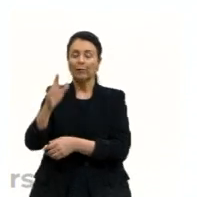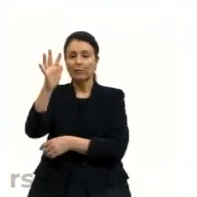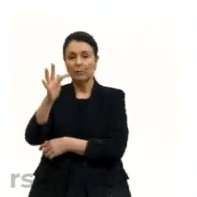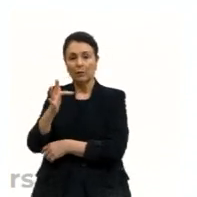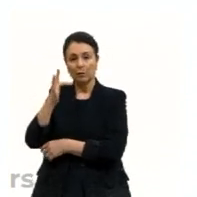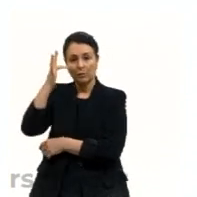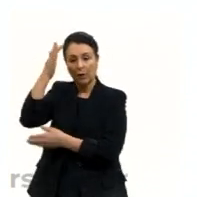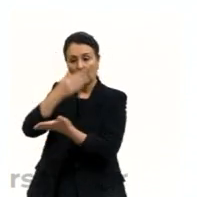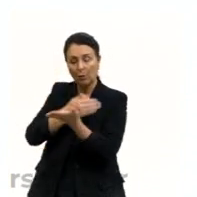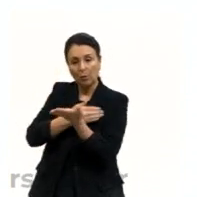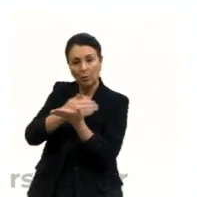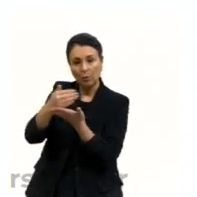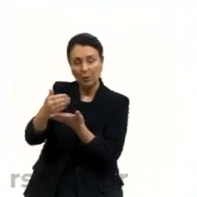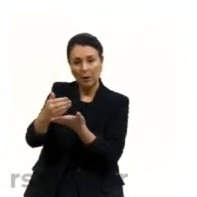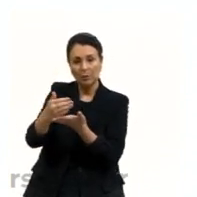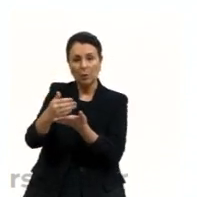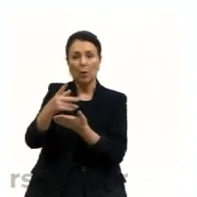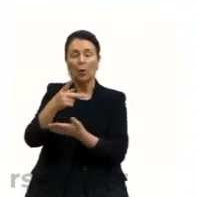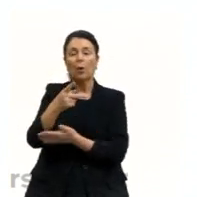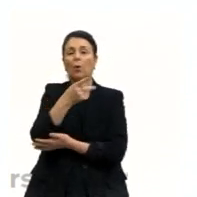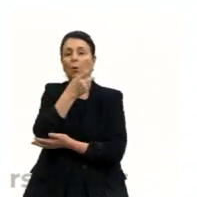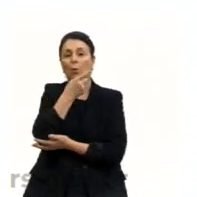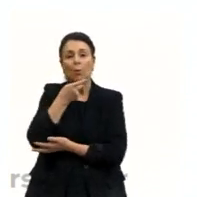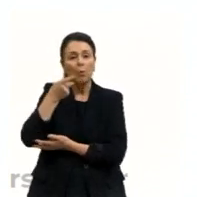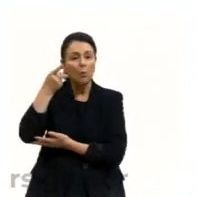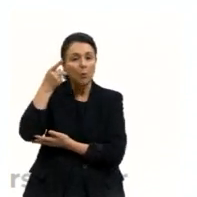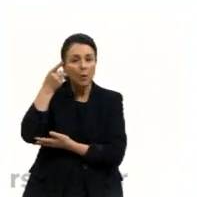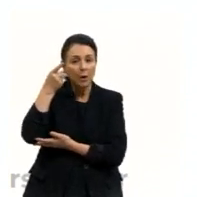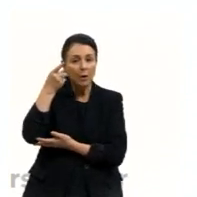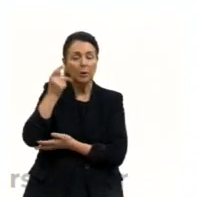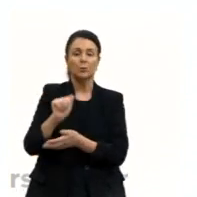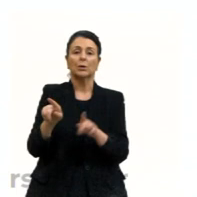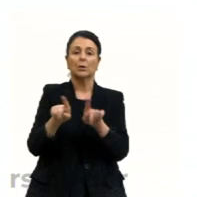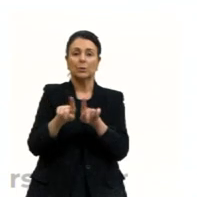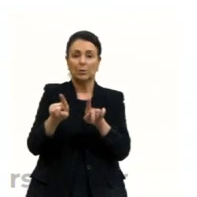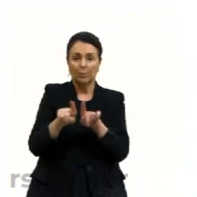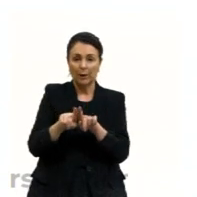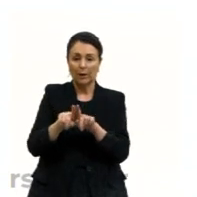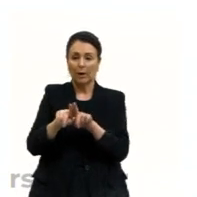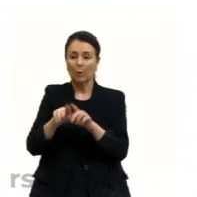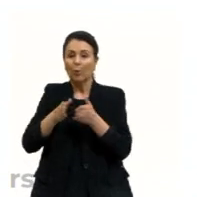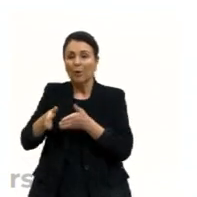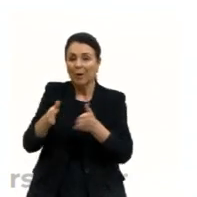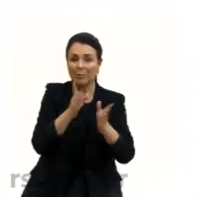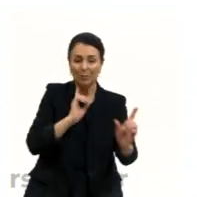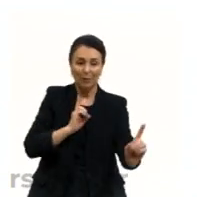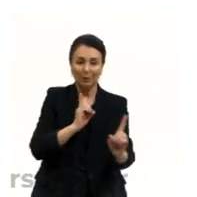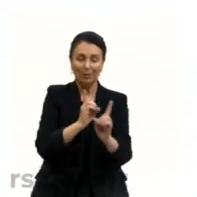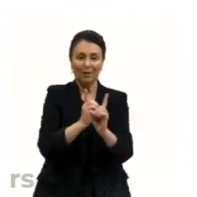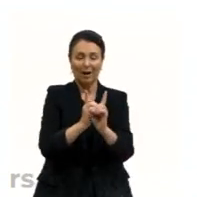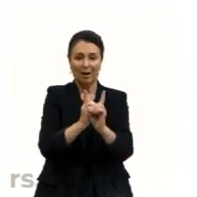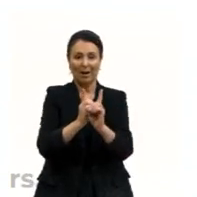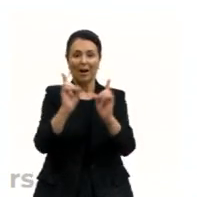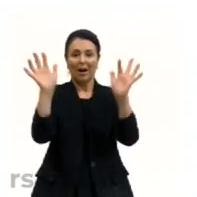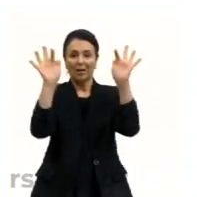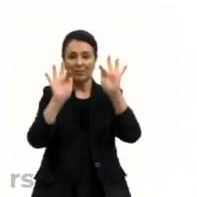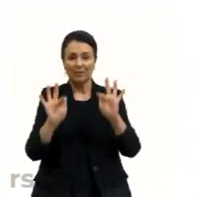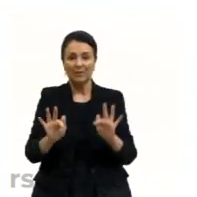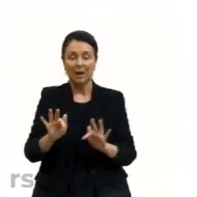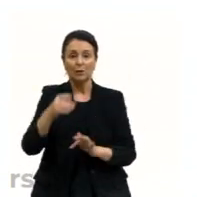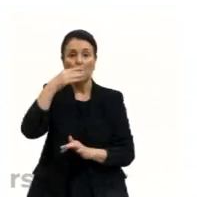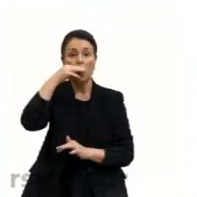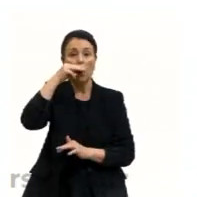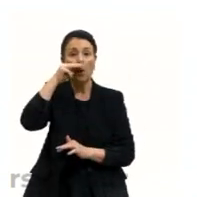o cante que o ser humano busca a felicidade a filosofia nos levaria encontrar a felicidade o Marx a filosofia como